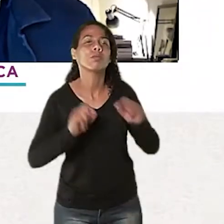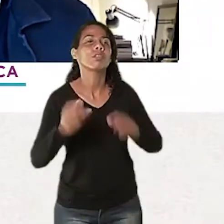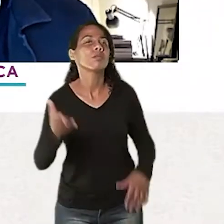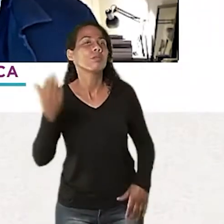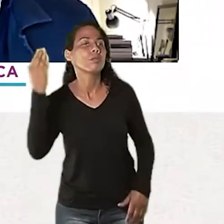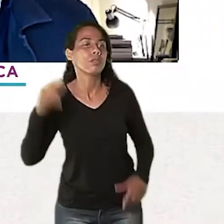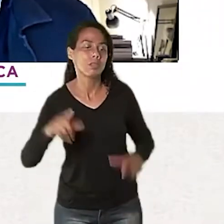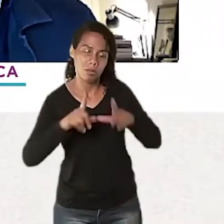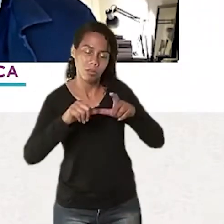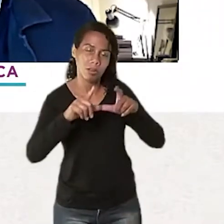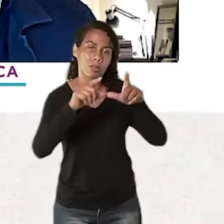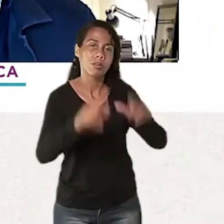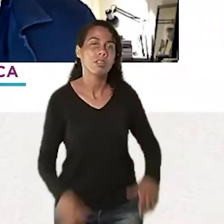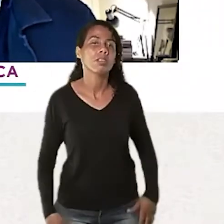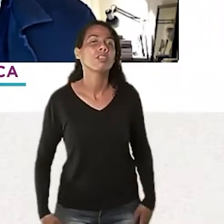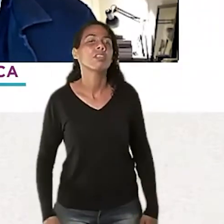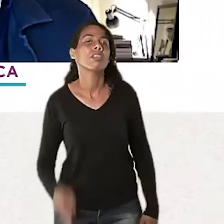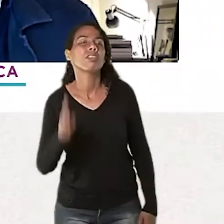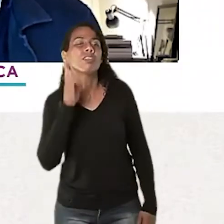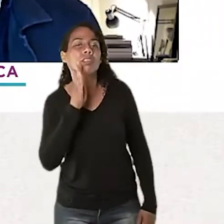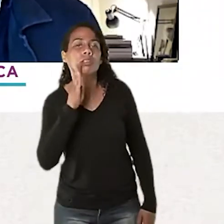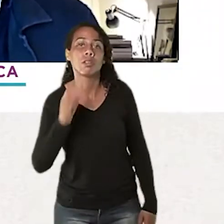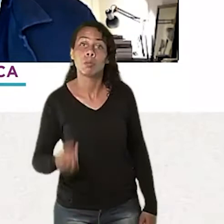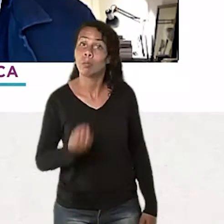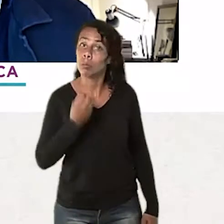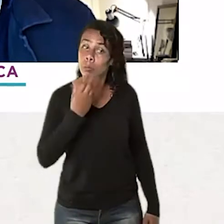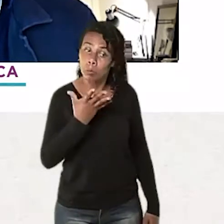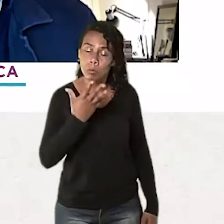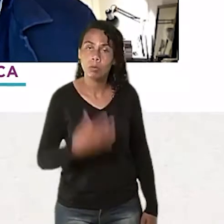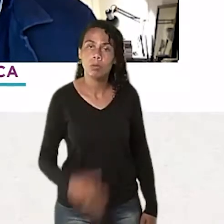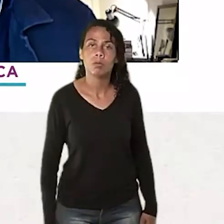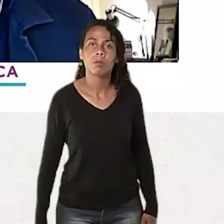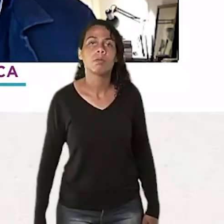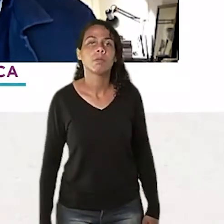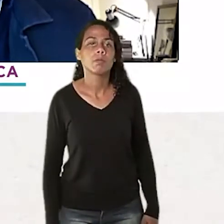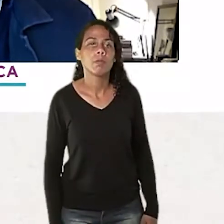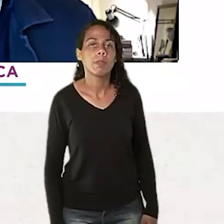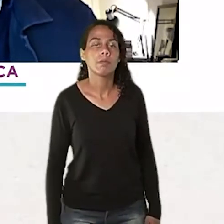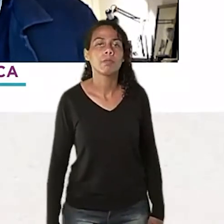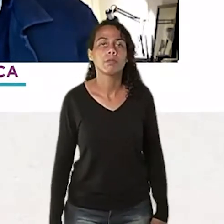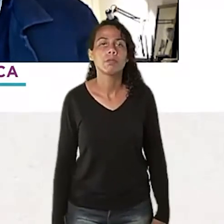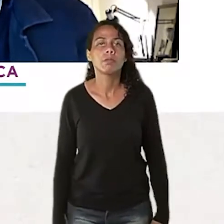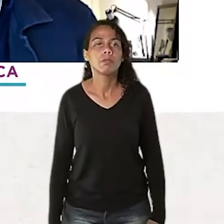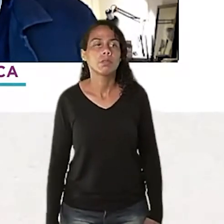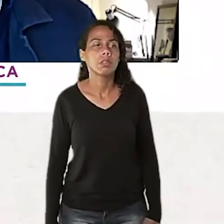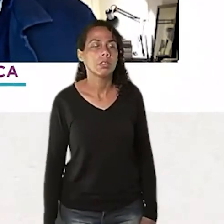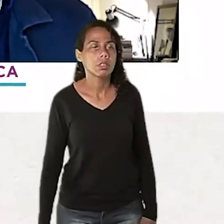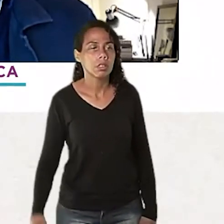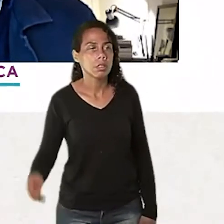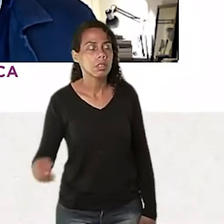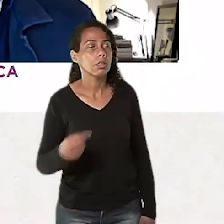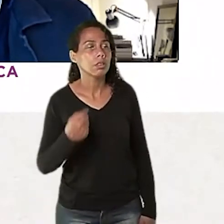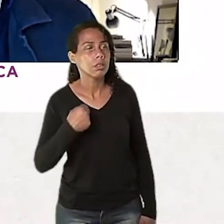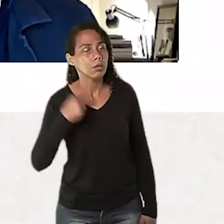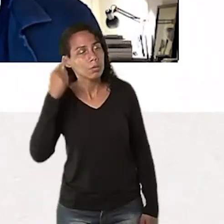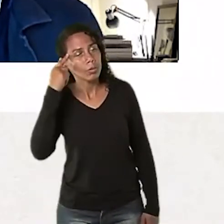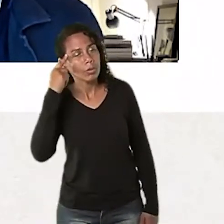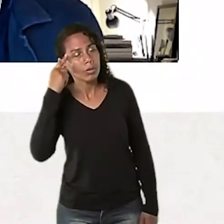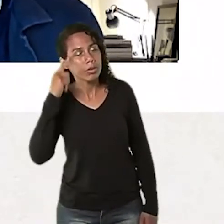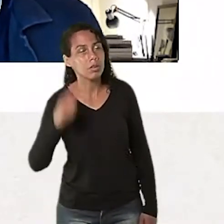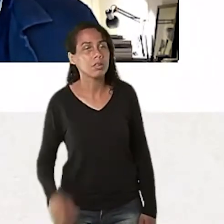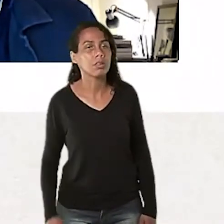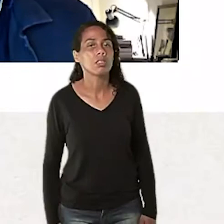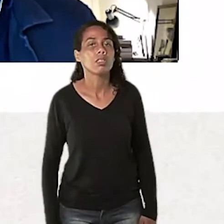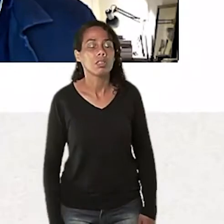na vida mundial no qual a gente precisou tanto de viajar, né? Eu estou